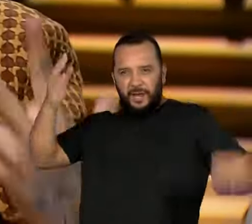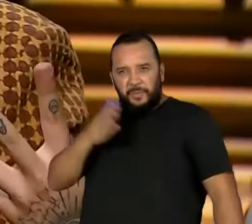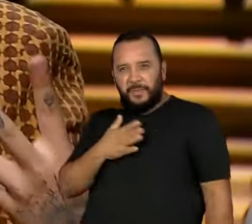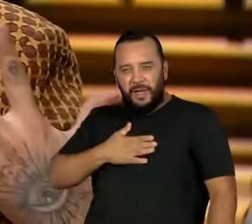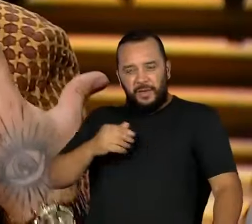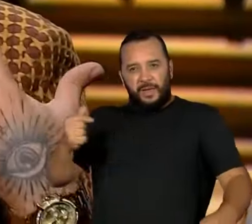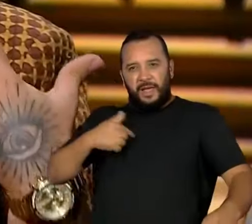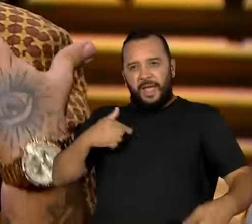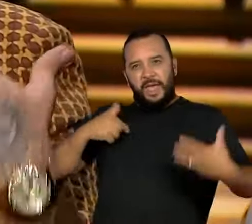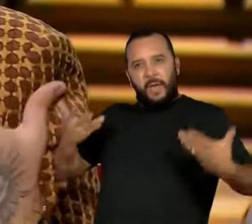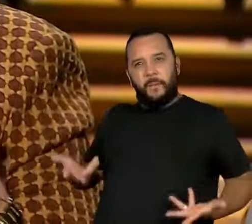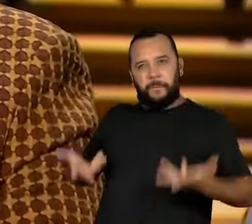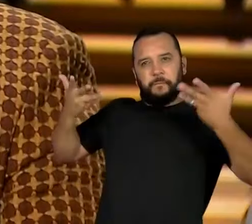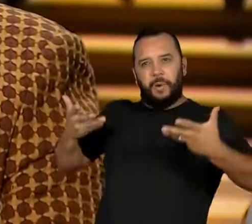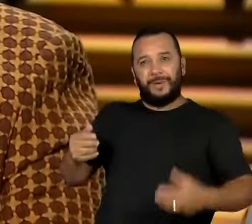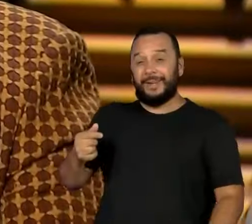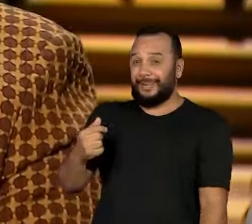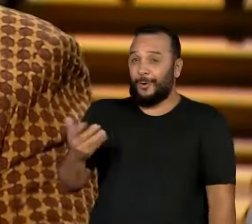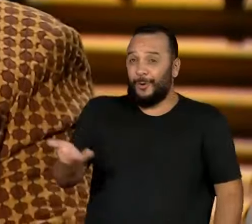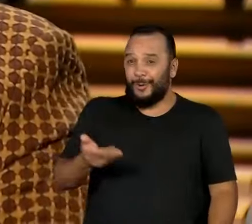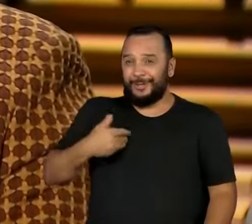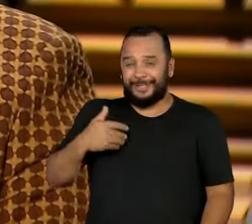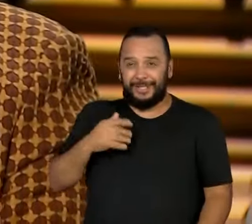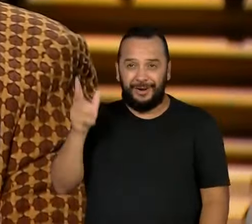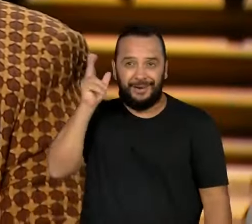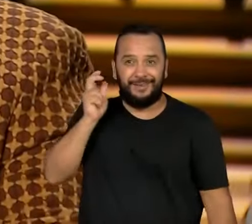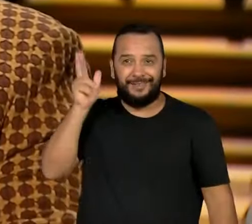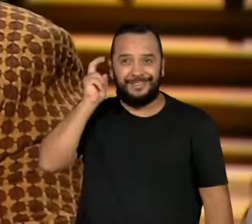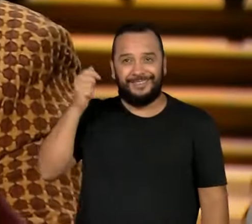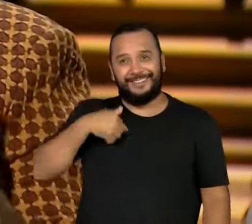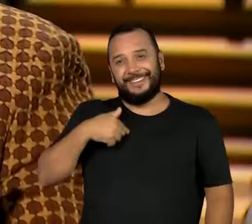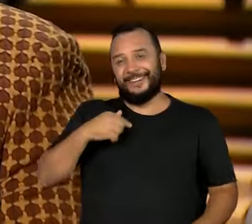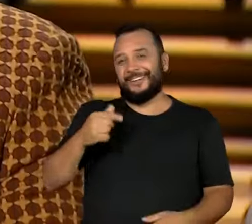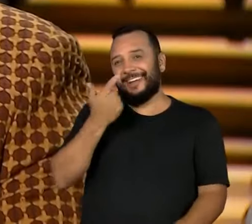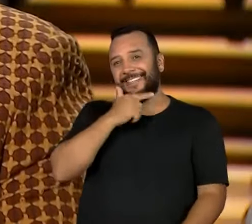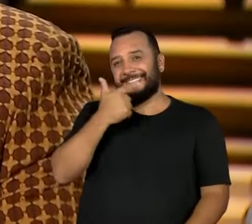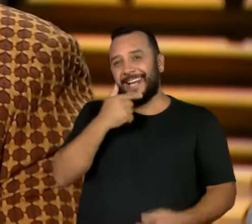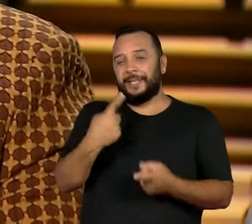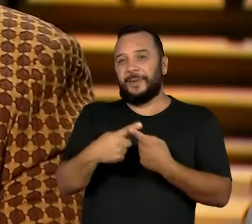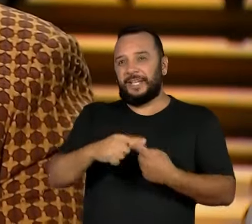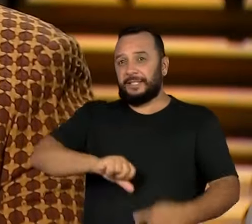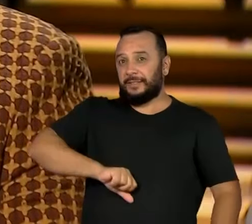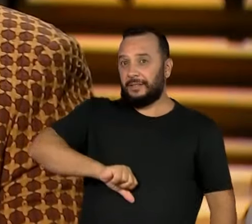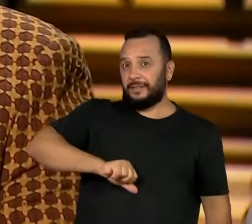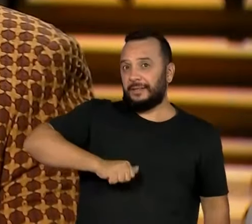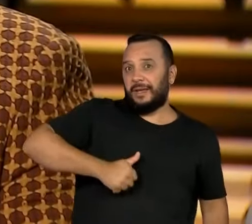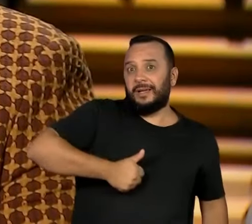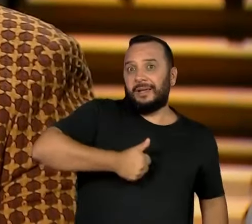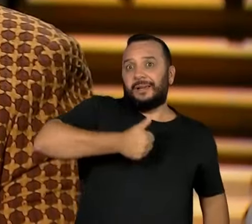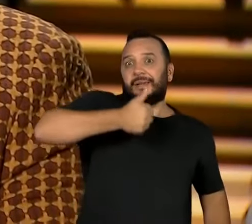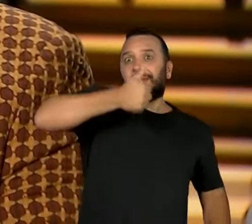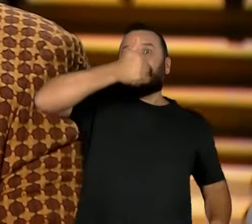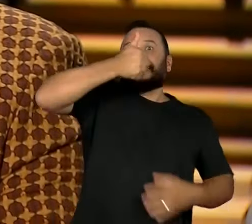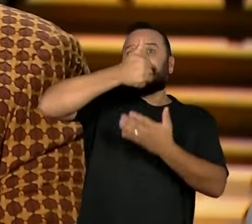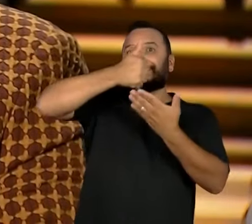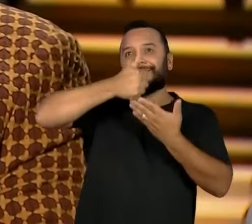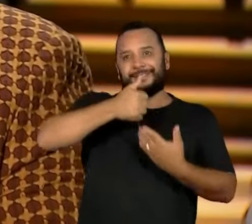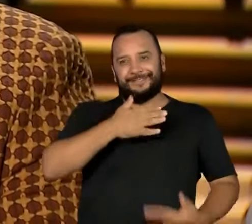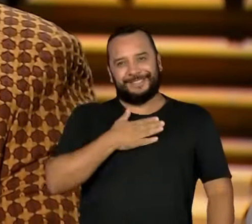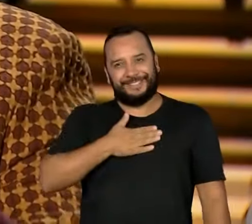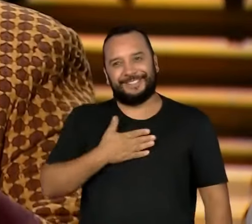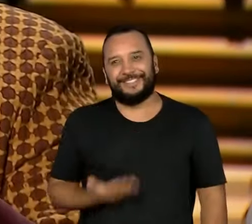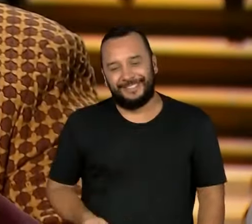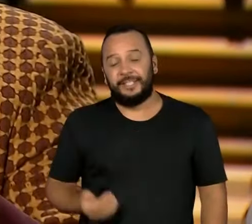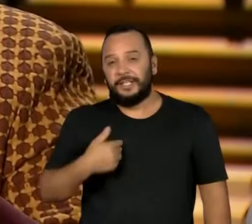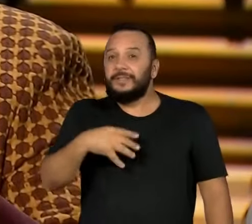eu hoje eu ouço esse alou muita risada assim de pensar quanta autoestima uma expressão é capaz de causar eu acho que senti